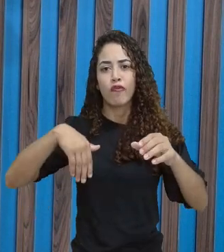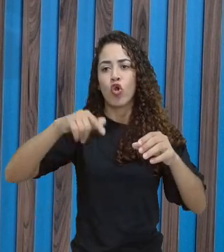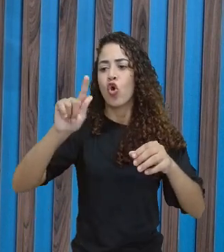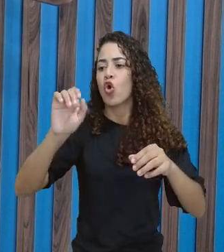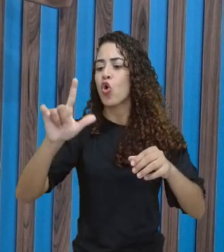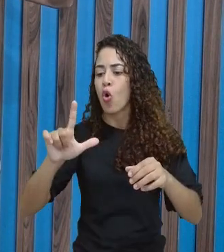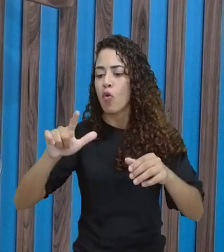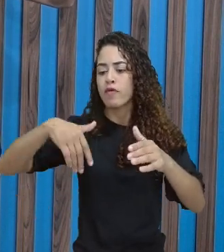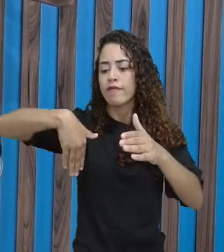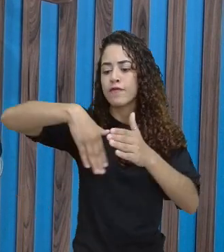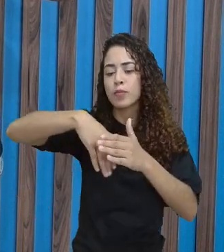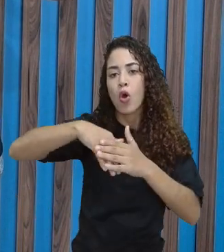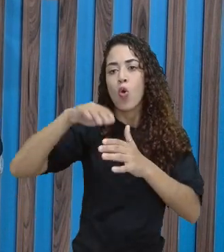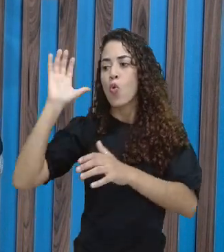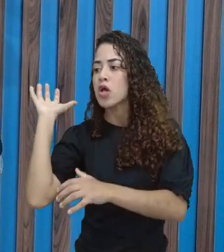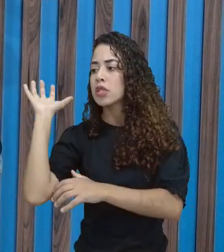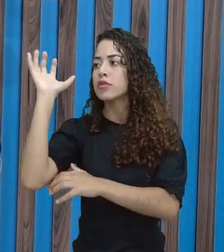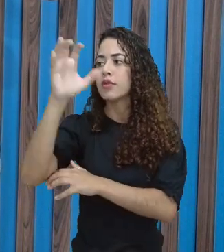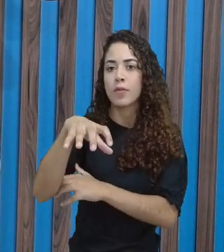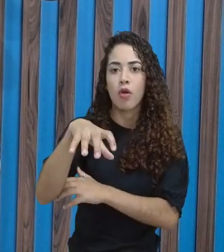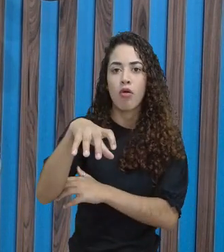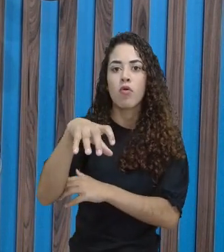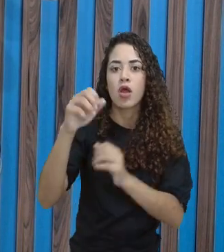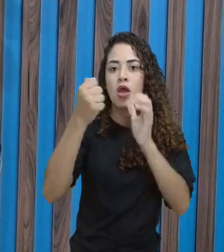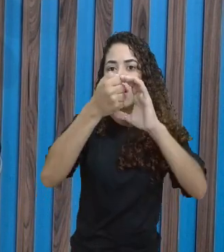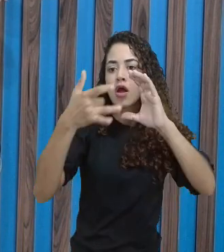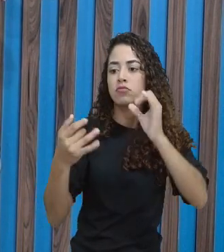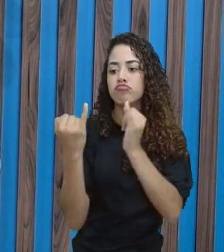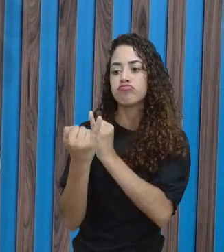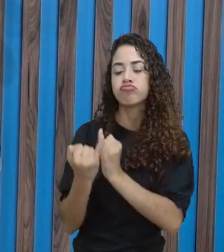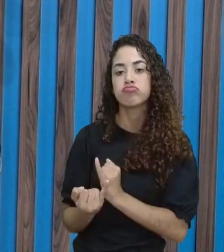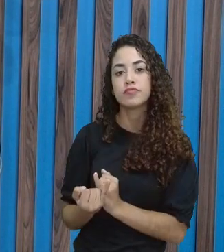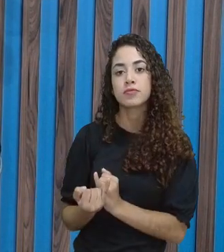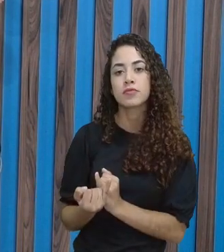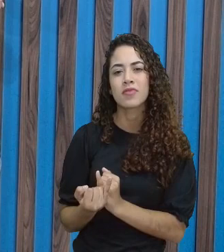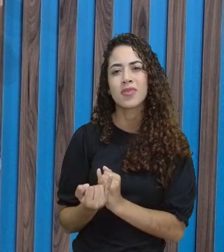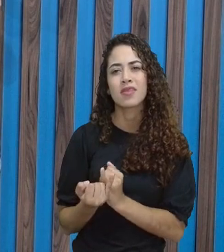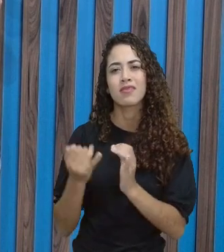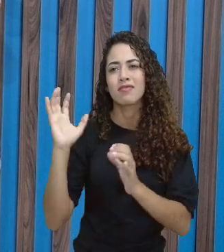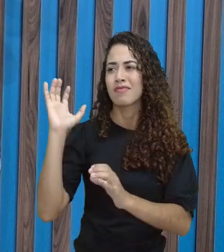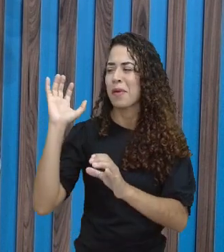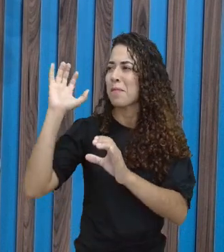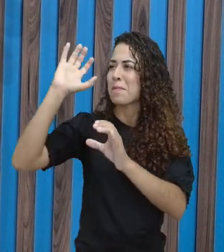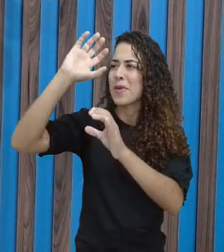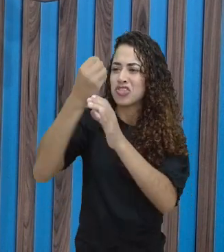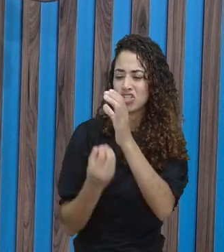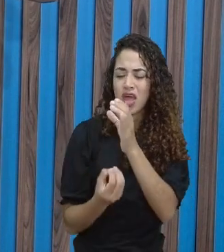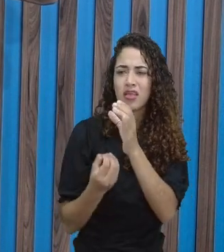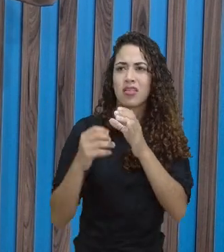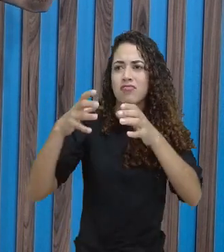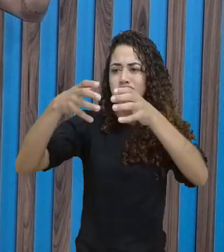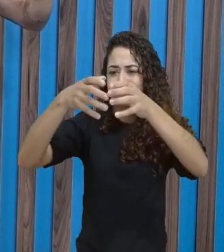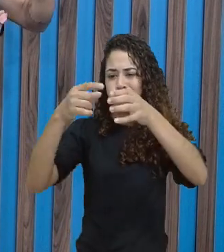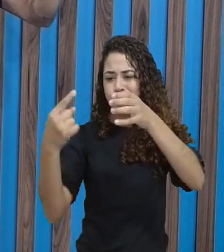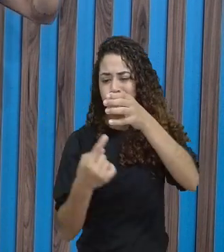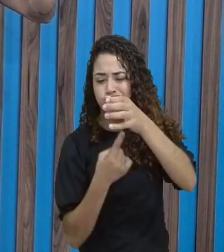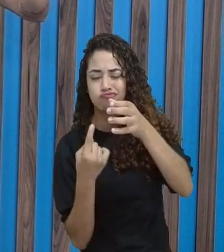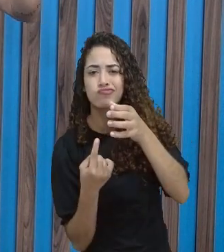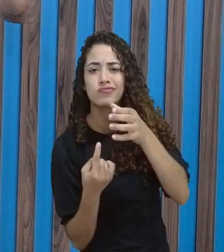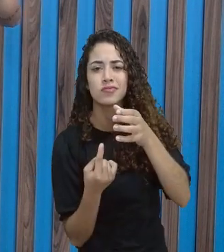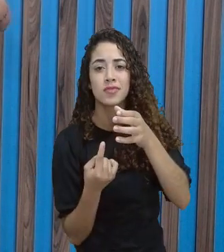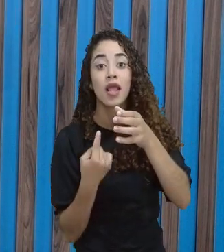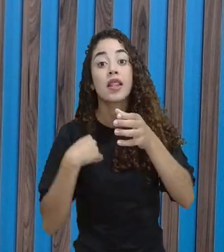gol, handebol tem gol. Aí, característica em comum. Aí, quando chega no basquete, você faz, não, mas no basquete é cesta. Aí você lembra